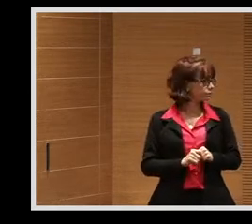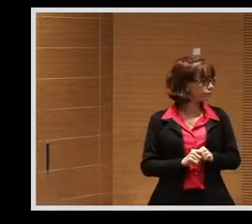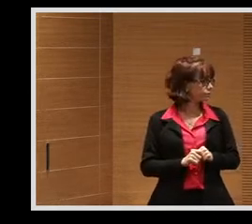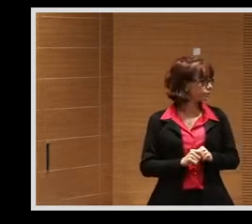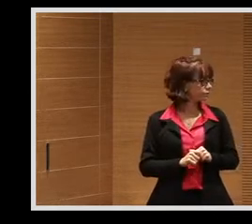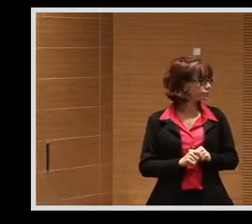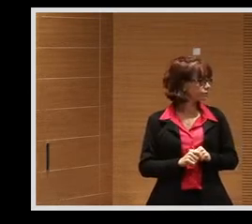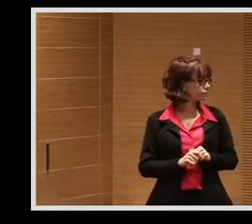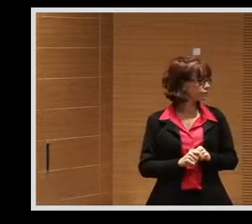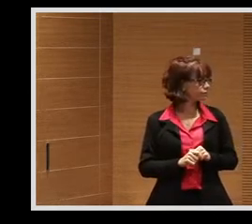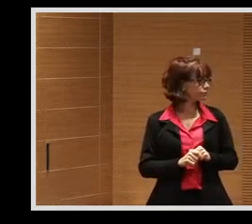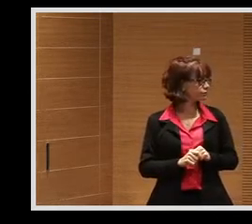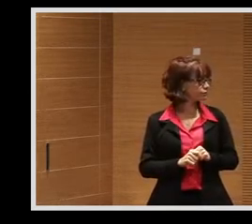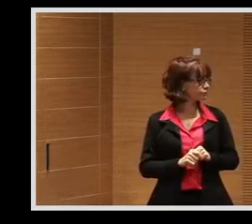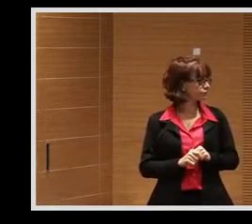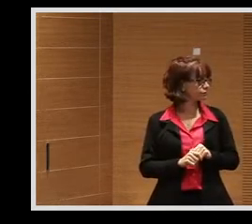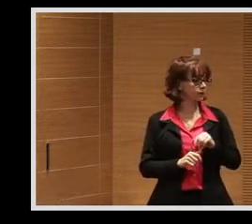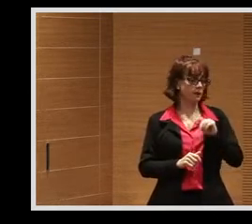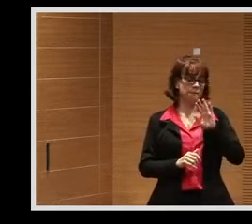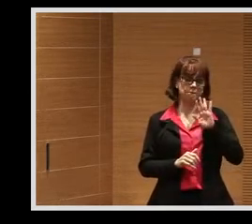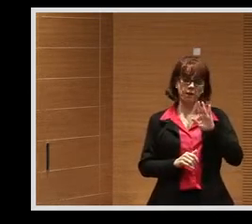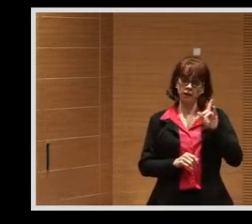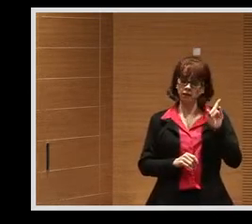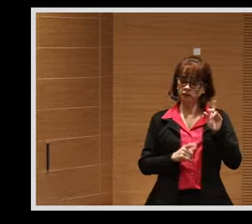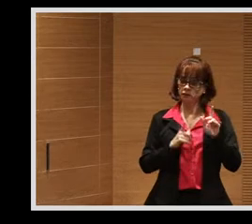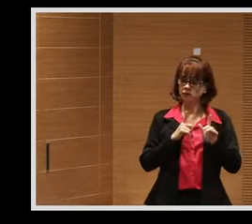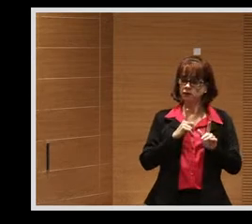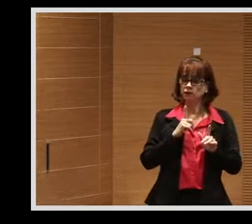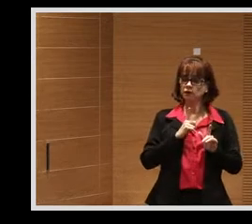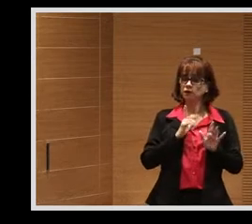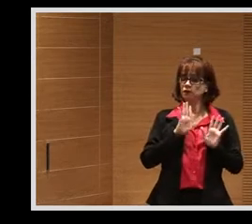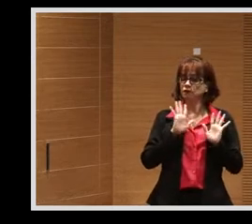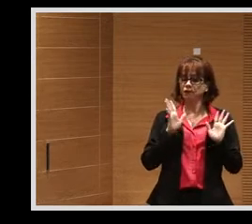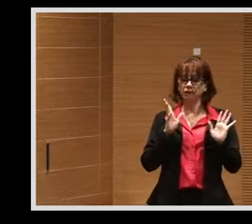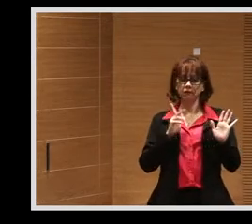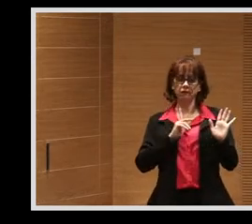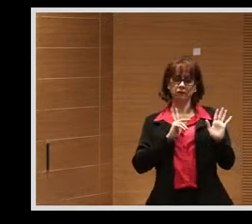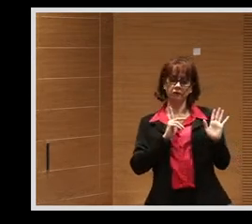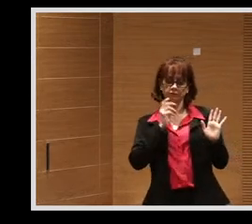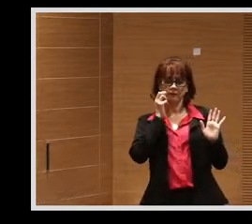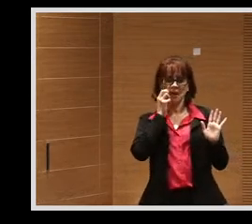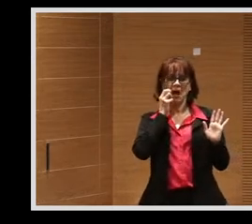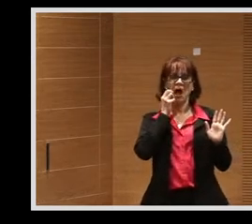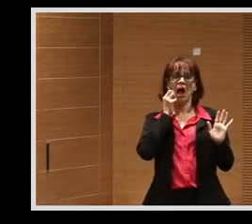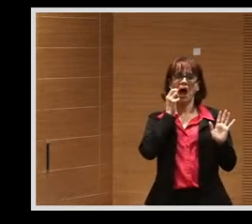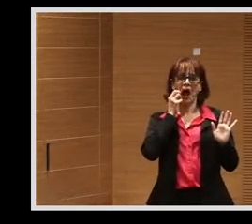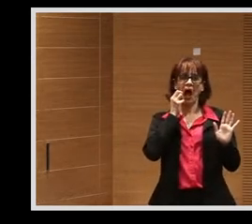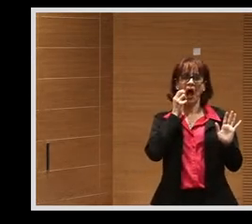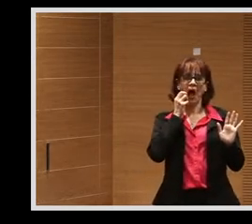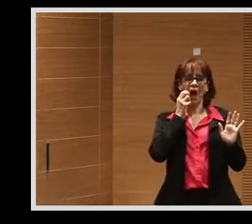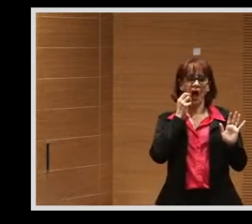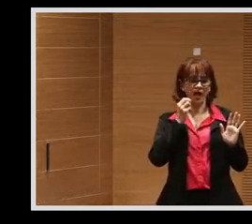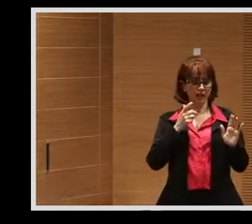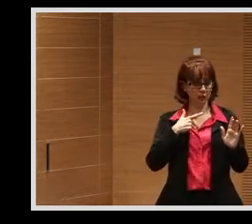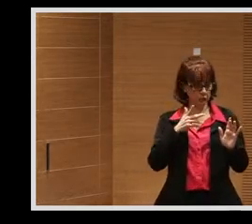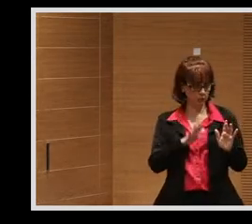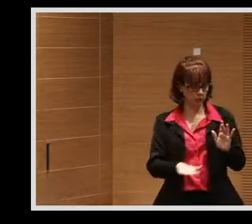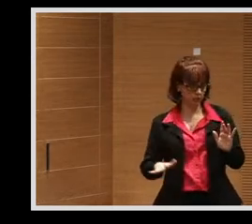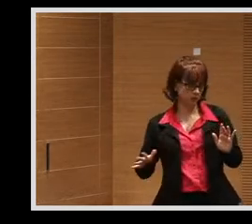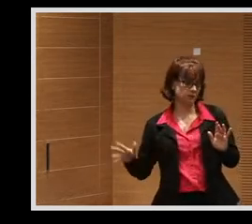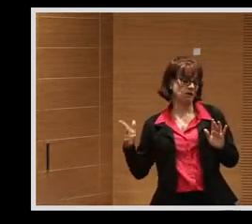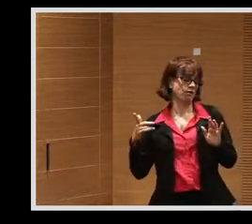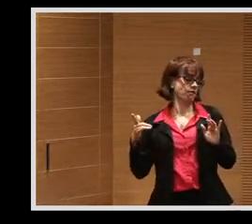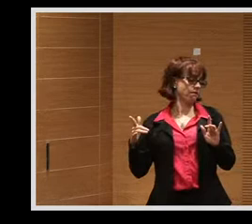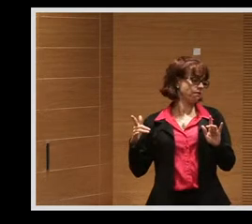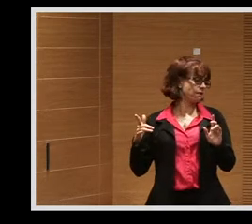aqui mora uma armadilha que eu, como, né, crianceiro, mentaleiro, não posso